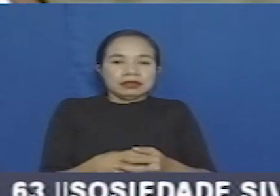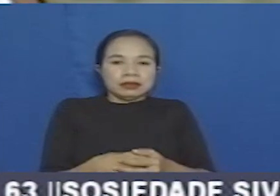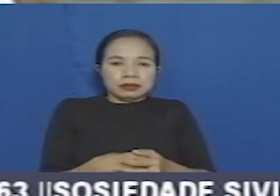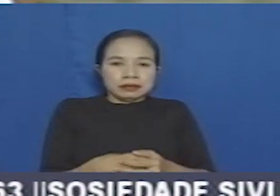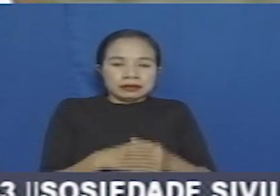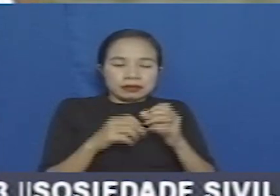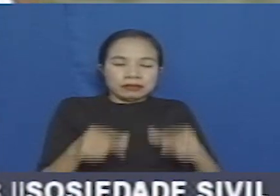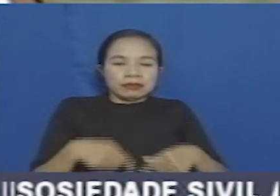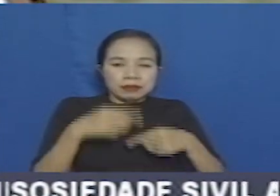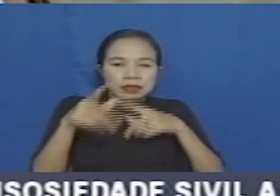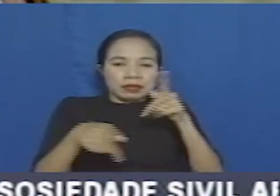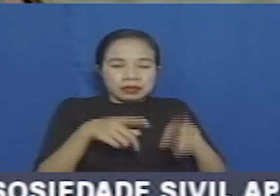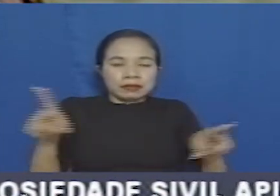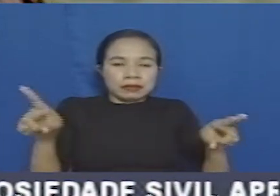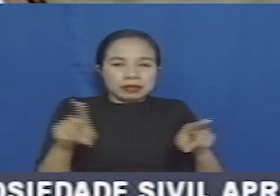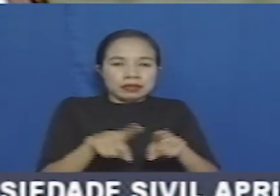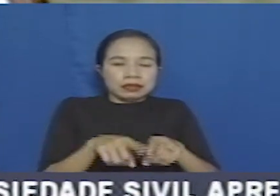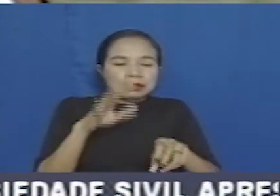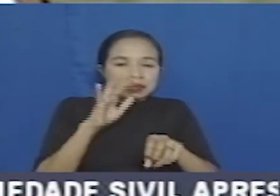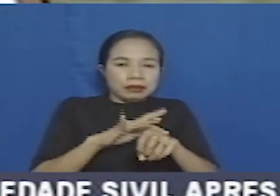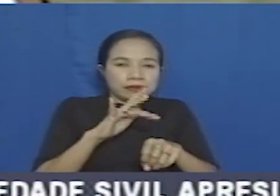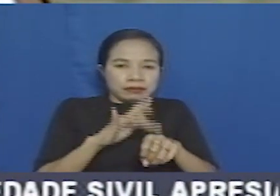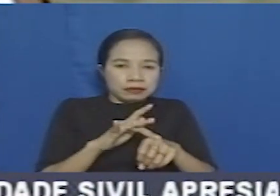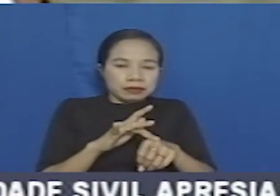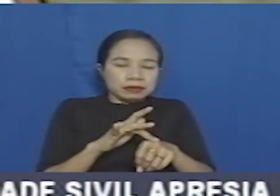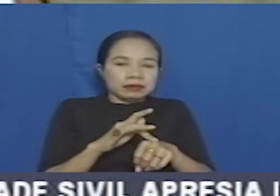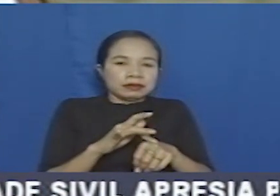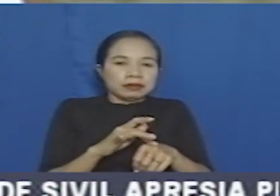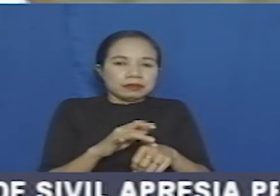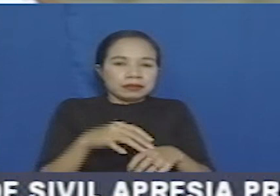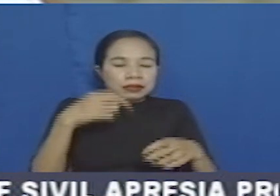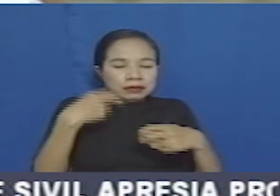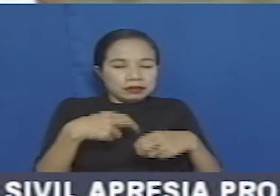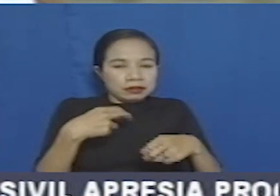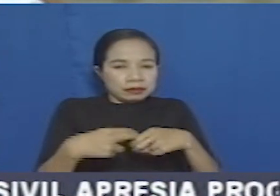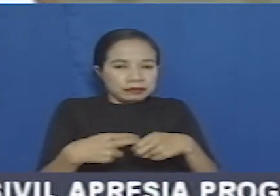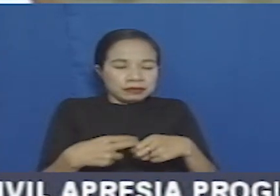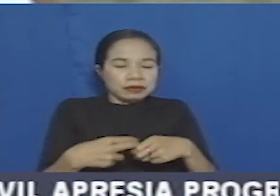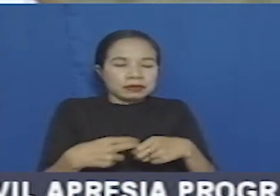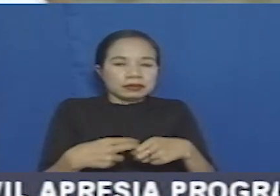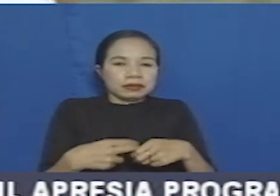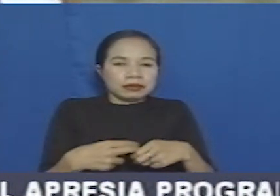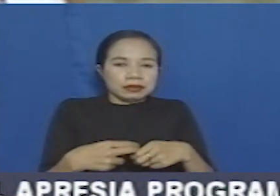ela, lá vem sai, afeta a ira, situação e da nebema, ou